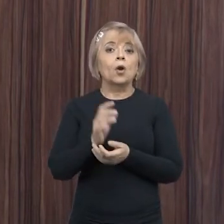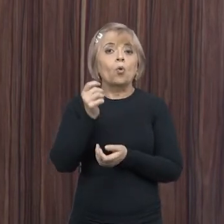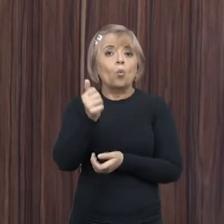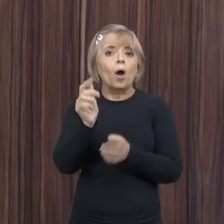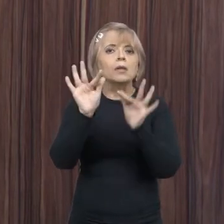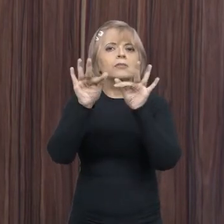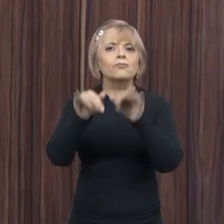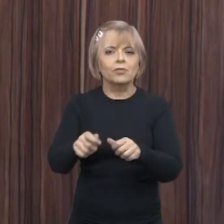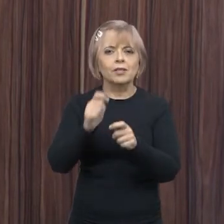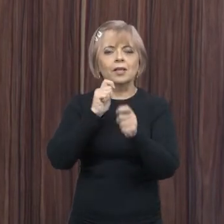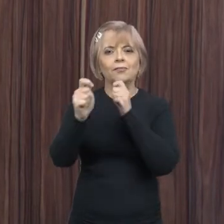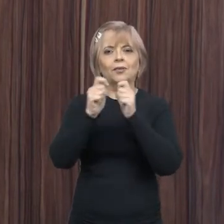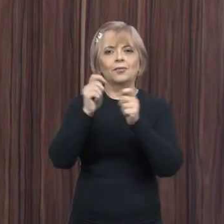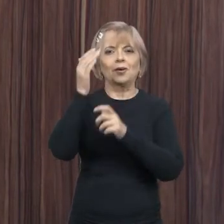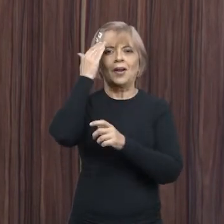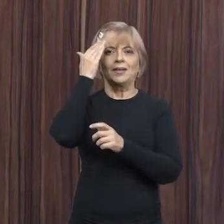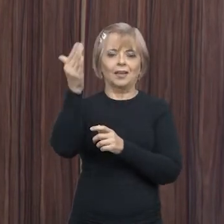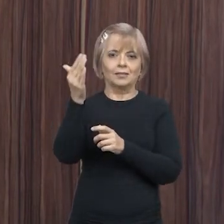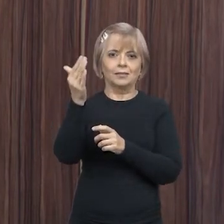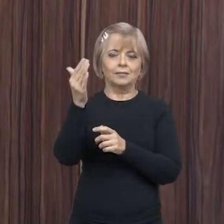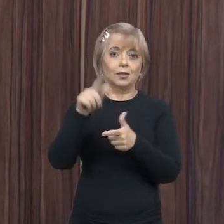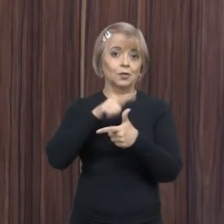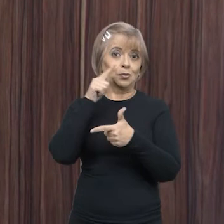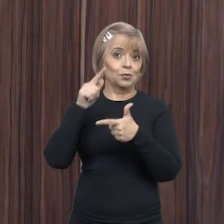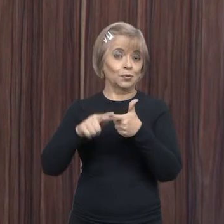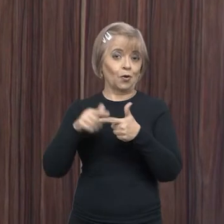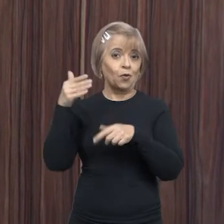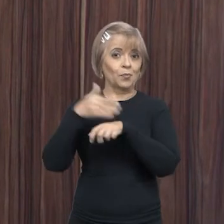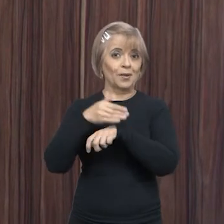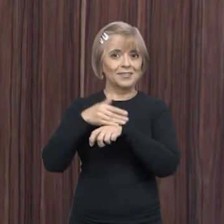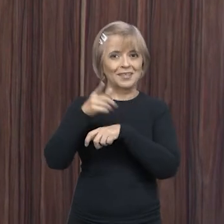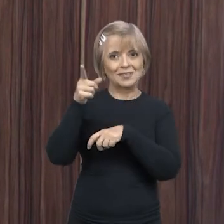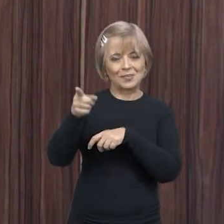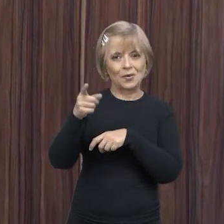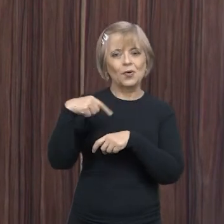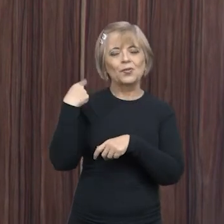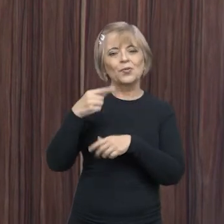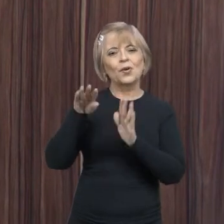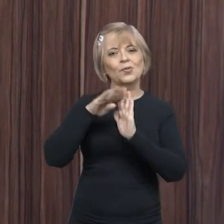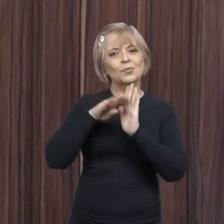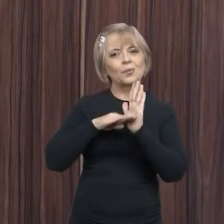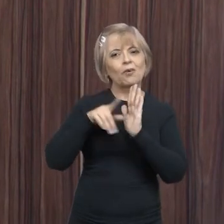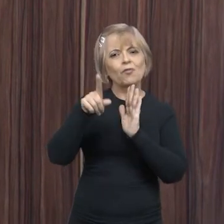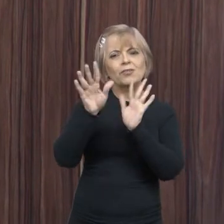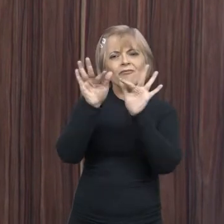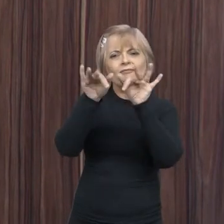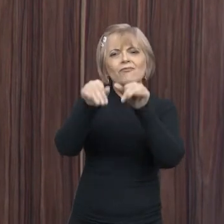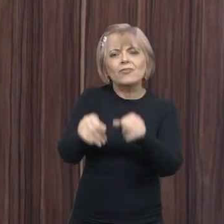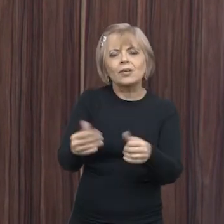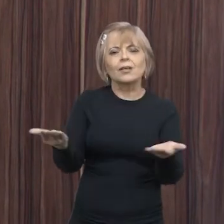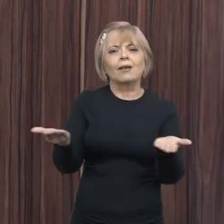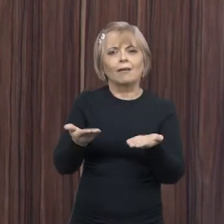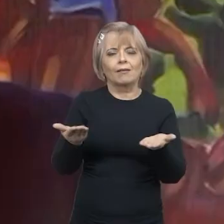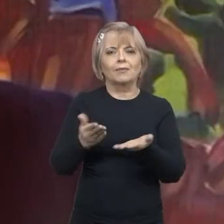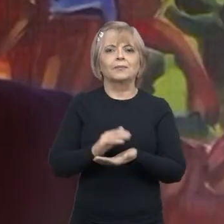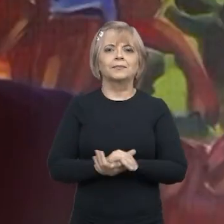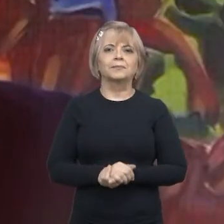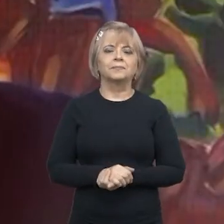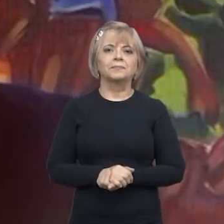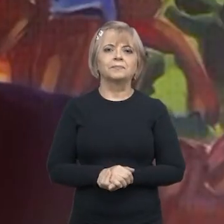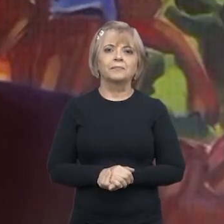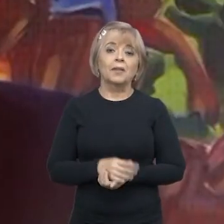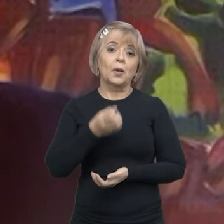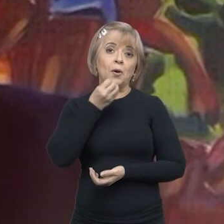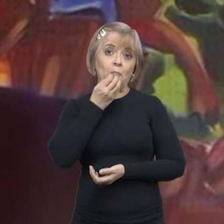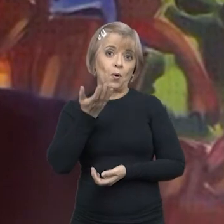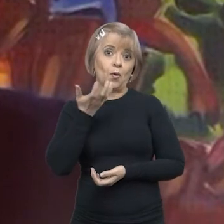nossa entrevista. Eu gostaria de agradecer novamente a participação do senhor aqui no nosso programa e pedir que o senhor faça as considerações finais.